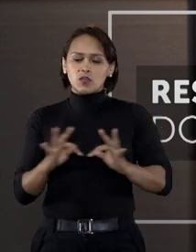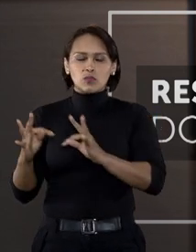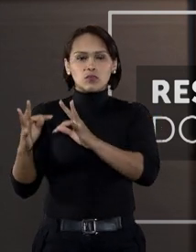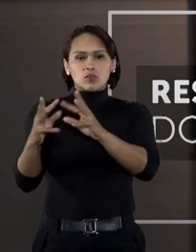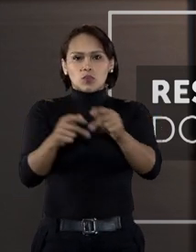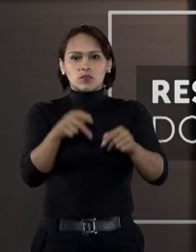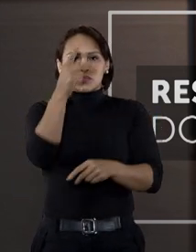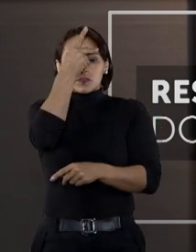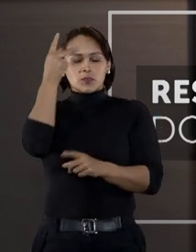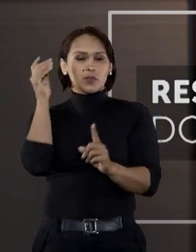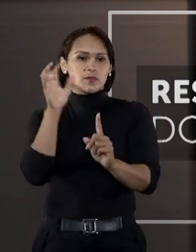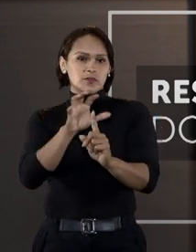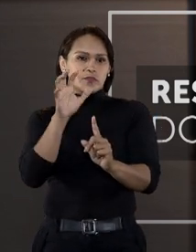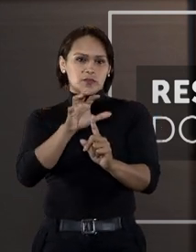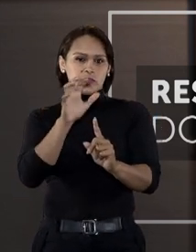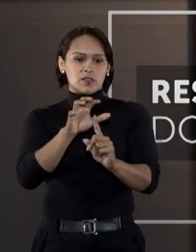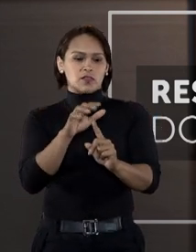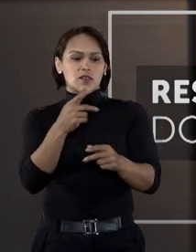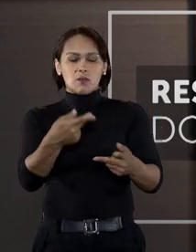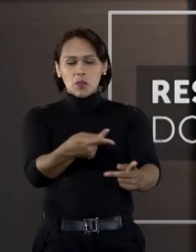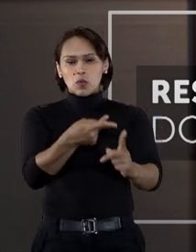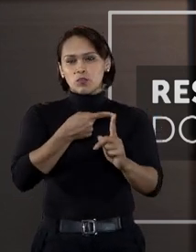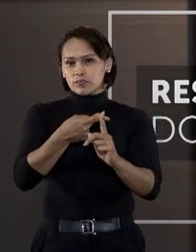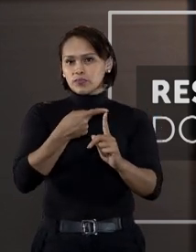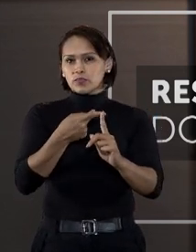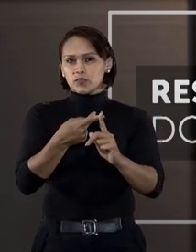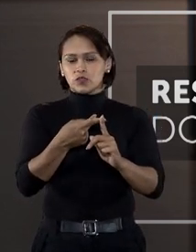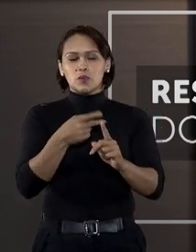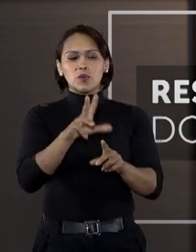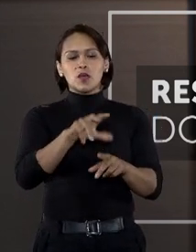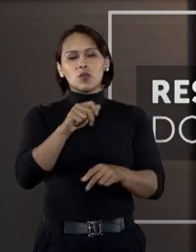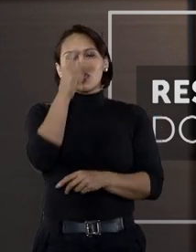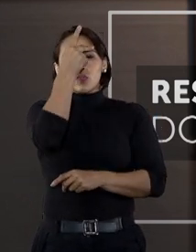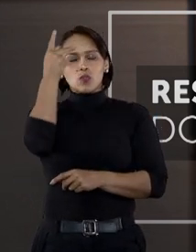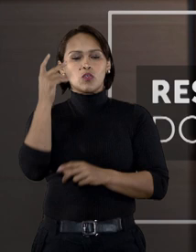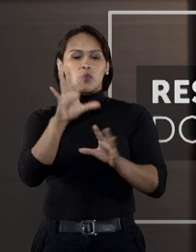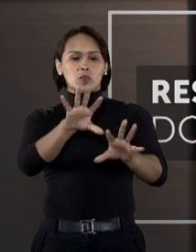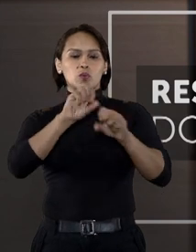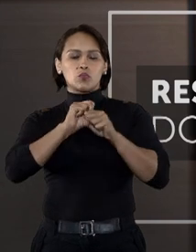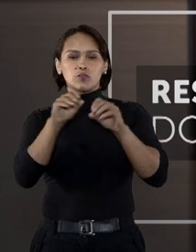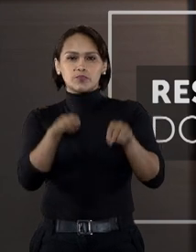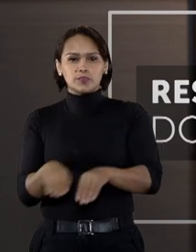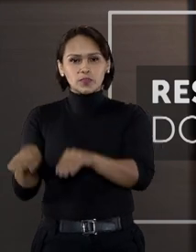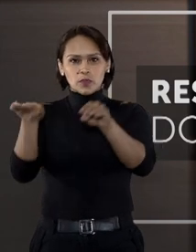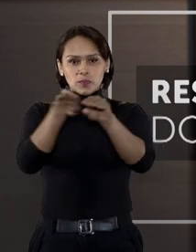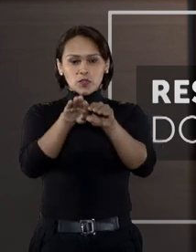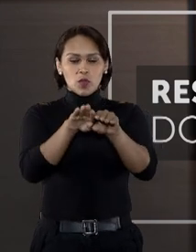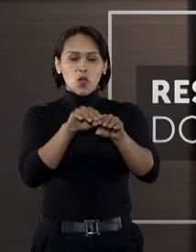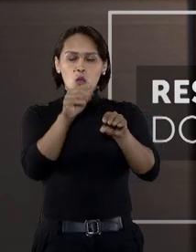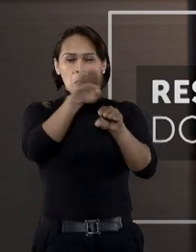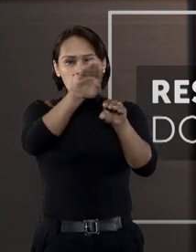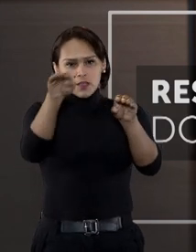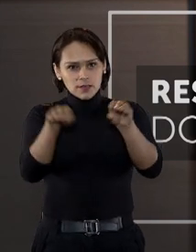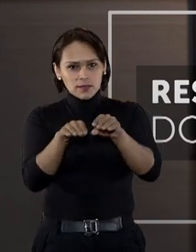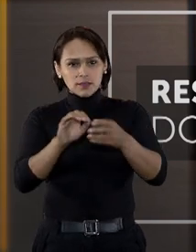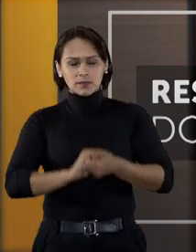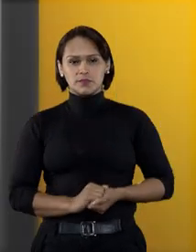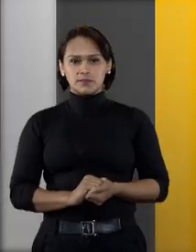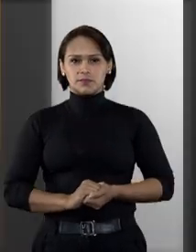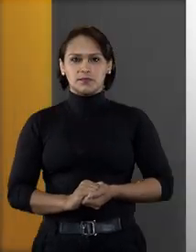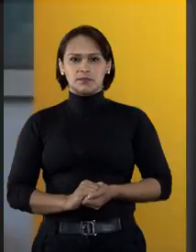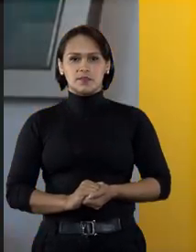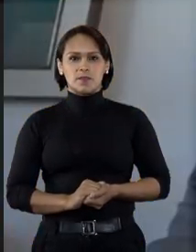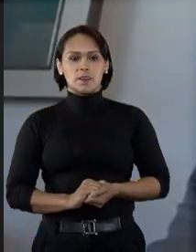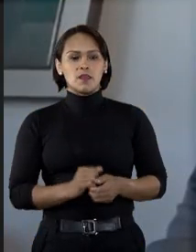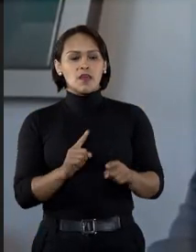sim a todas as outras pessoas afetadas pelo bem de consumo, chamadas de consumidores por equiparação ou bystander.